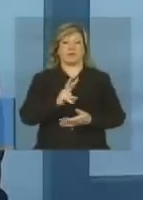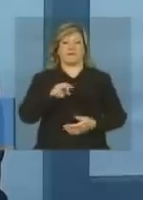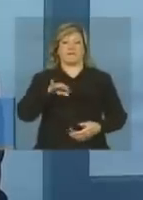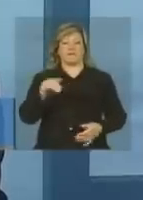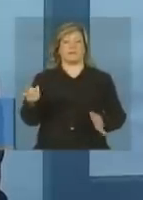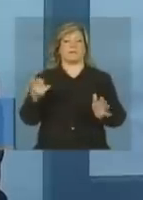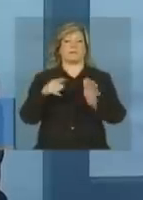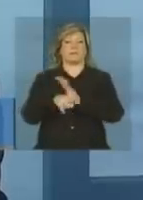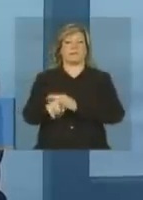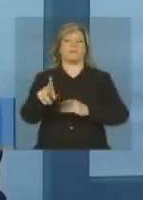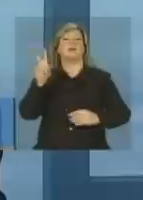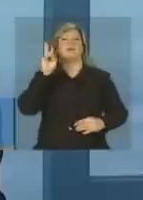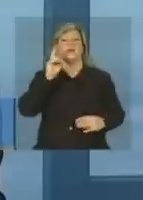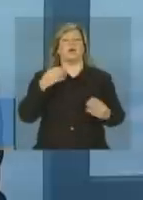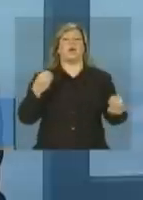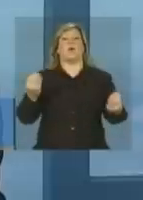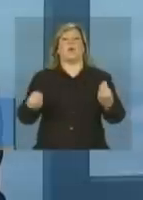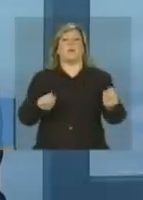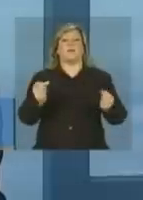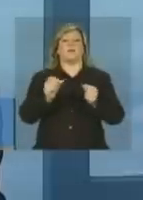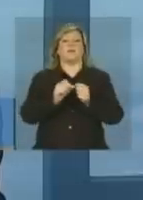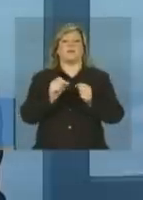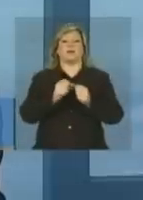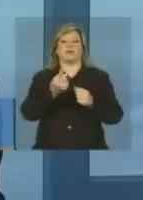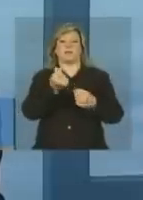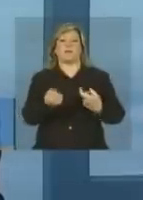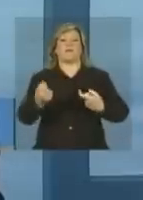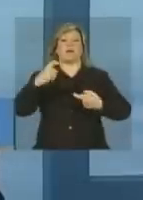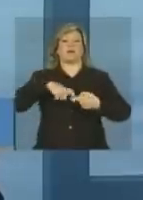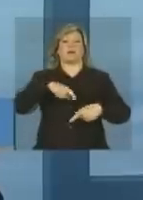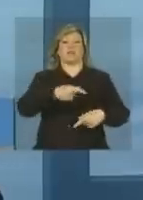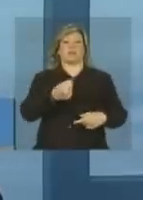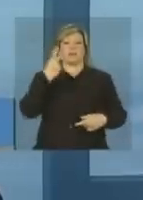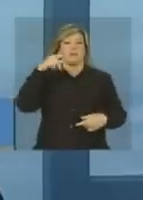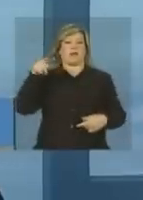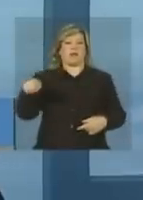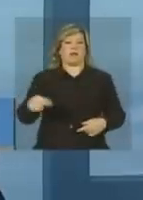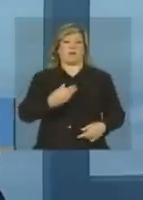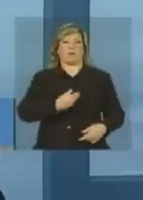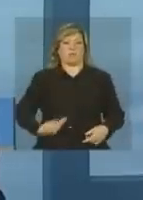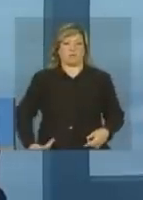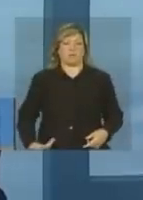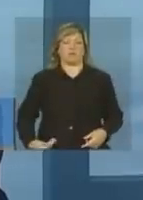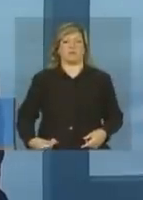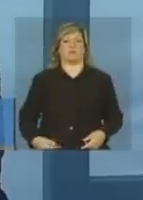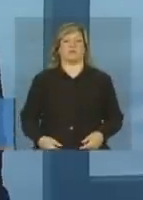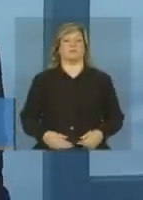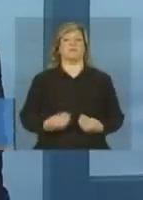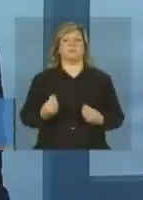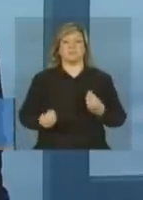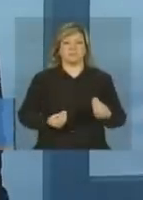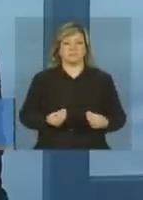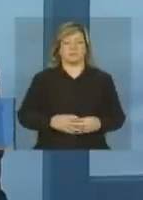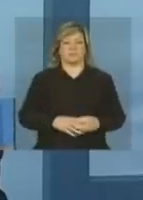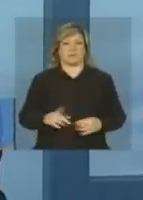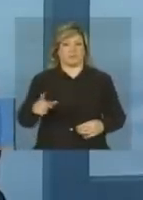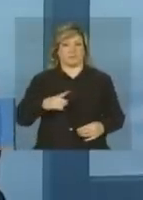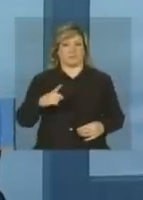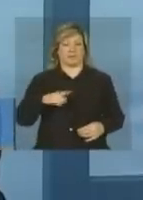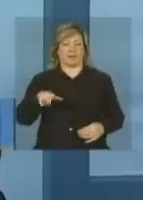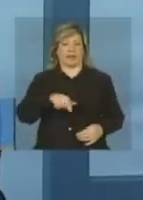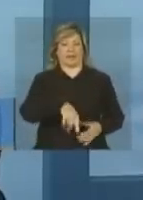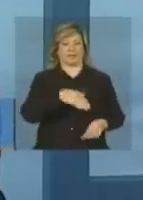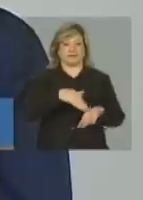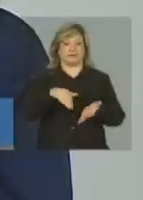o processo de ressarcimento para os cofres públicos de benefícios recebidos indevidamente? Tá. A secretaria, como eu falei há pouco, a